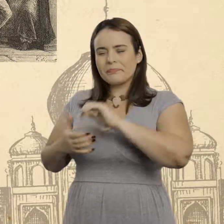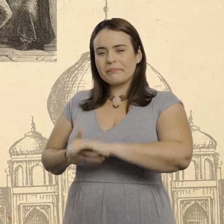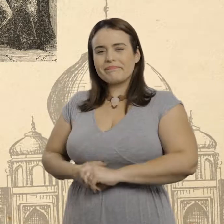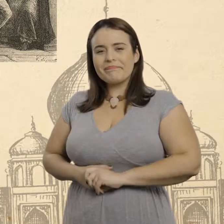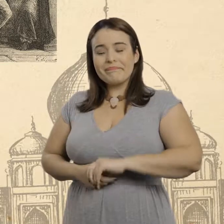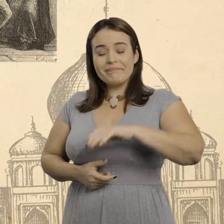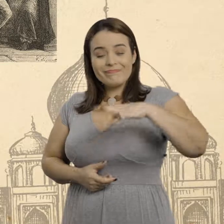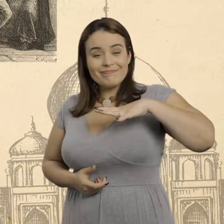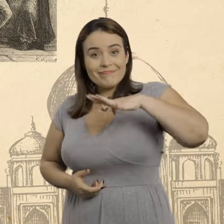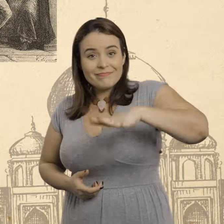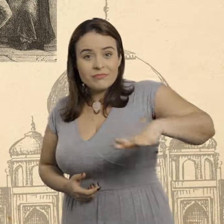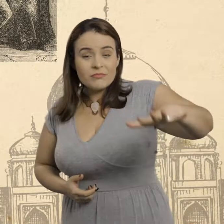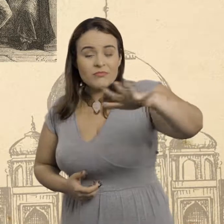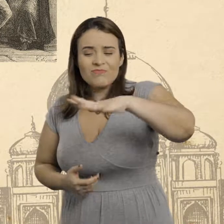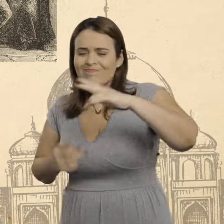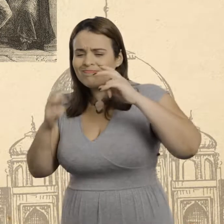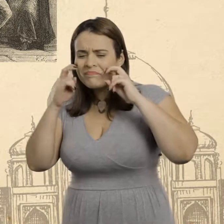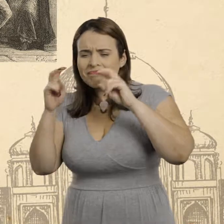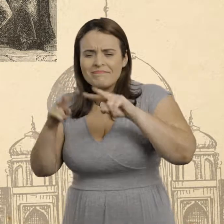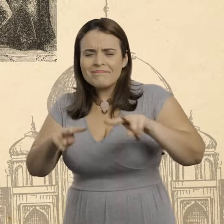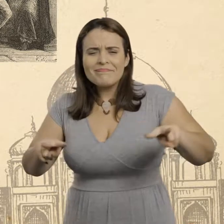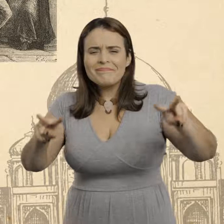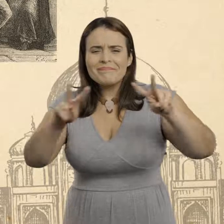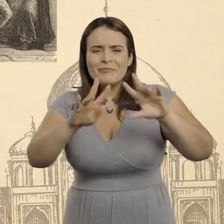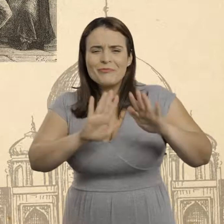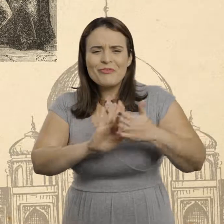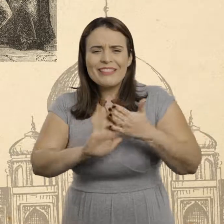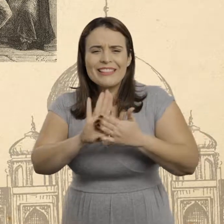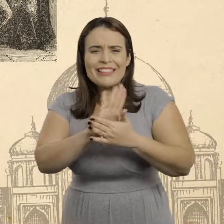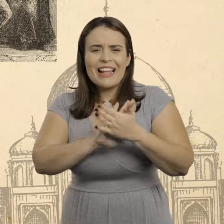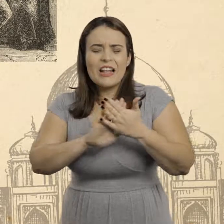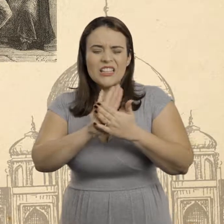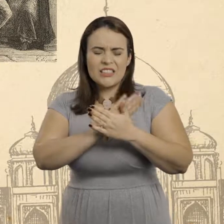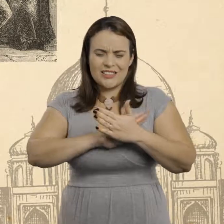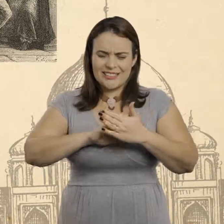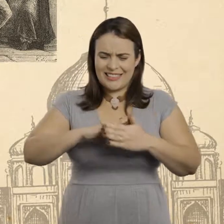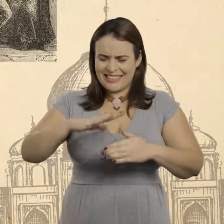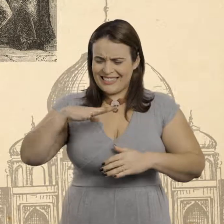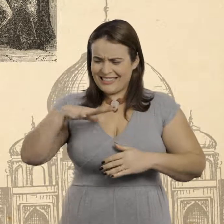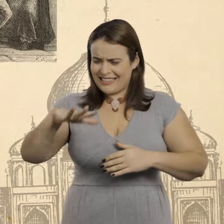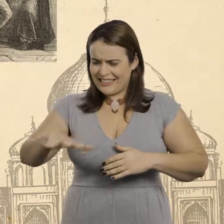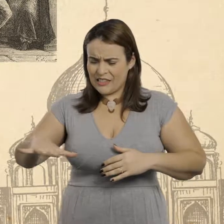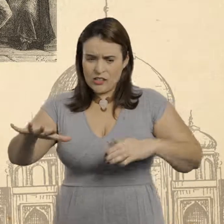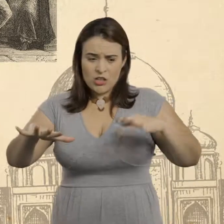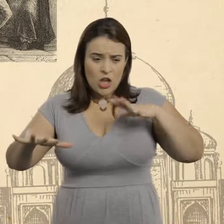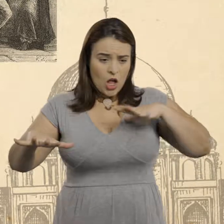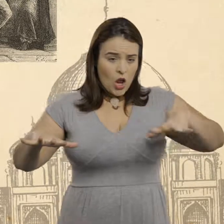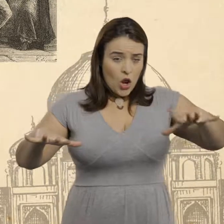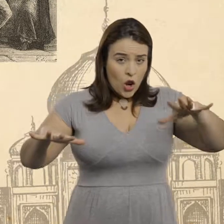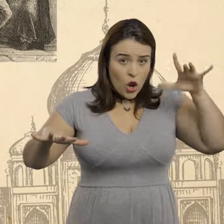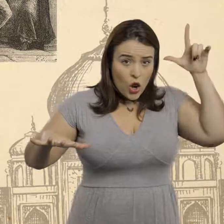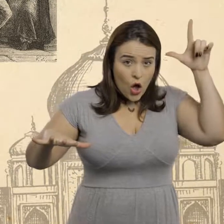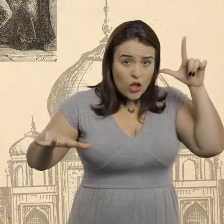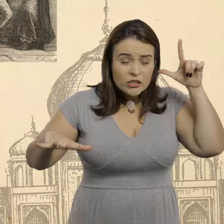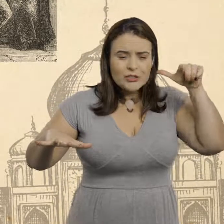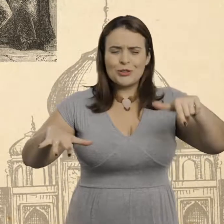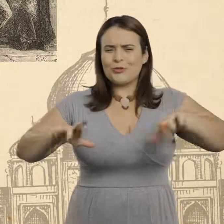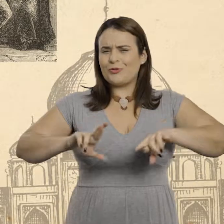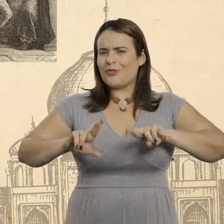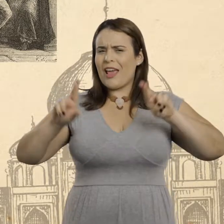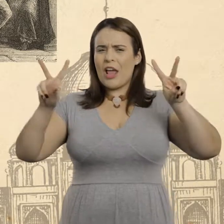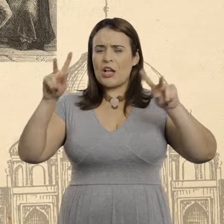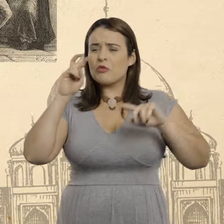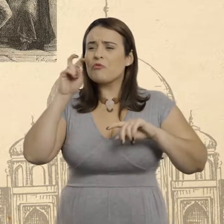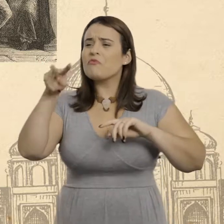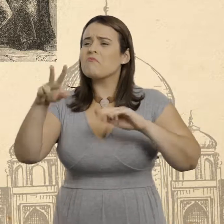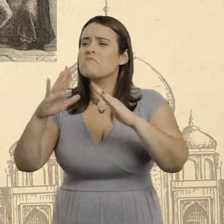viu nada da cidade de Bombaim. Bombaim era uma cidade muito diferente de Londres, mas Fogg não viu os bazares,